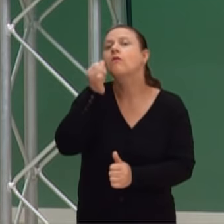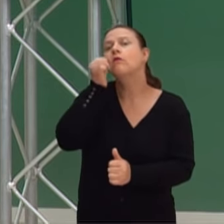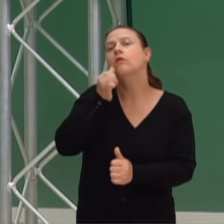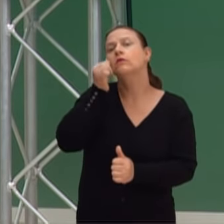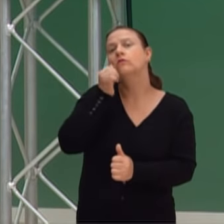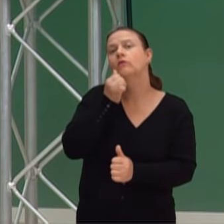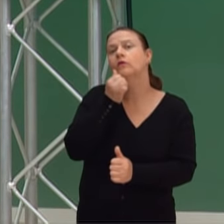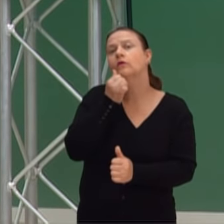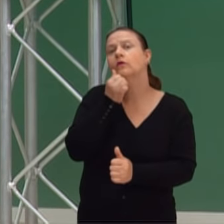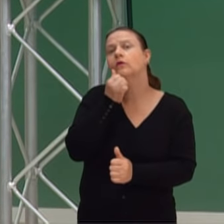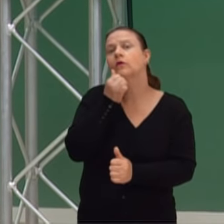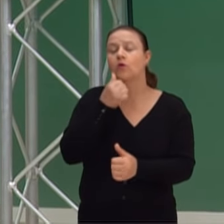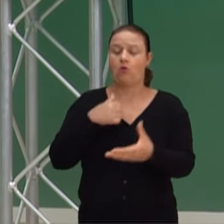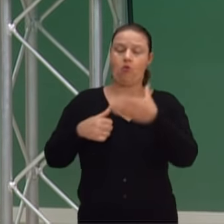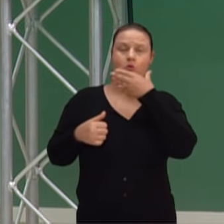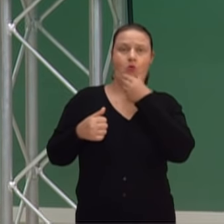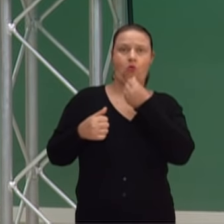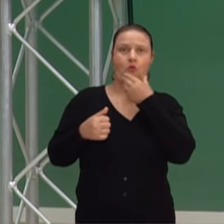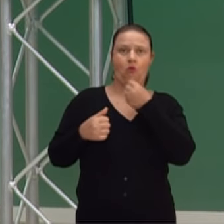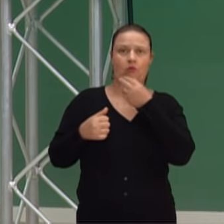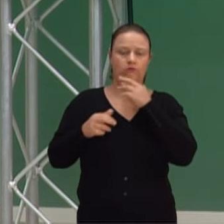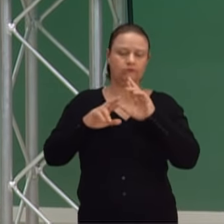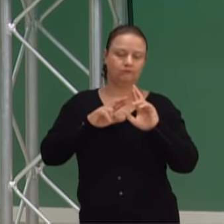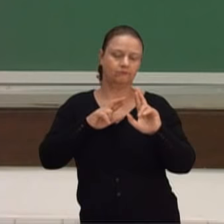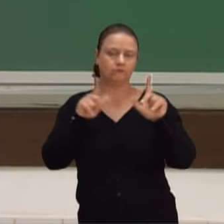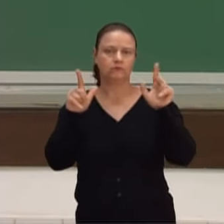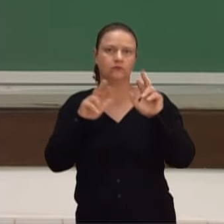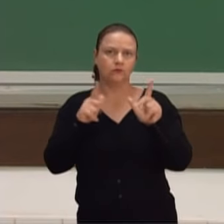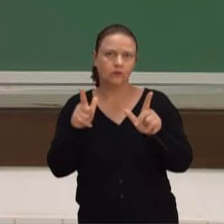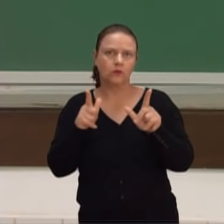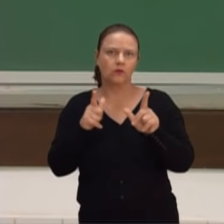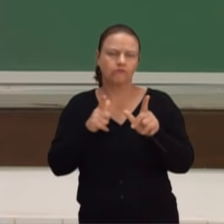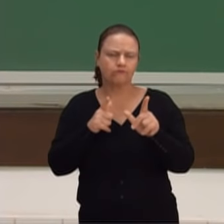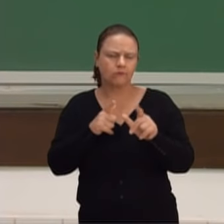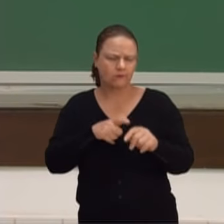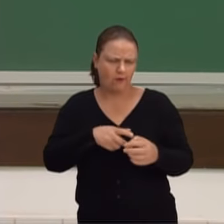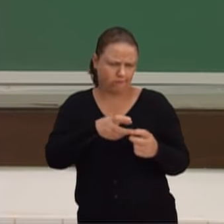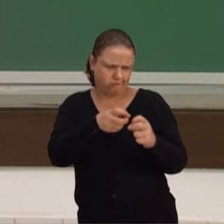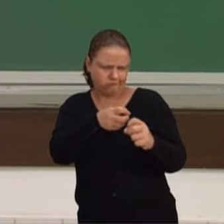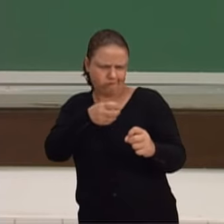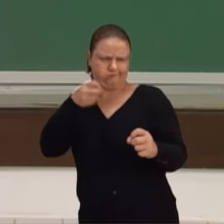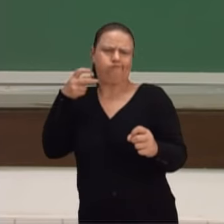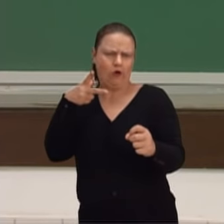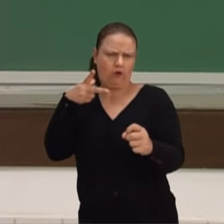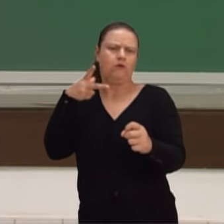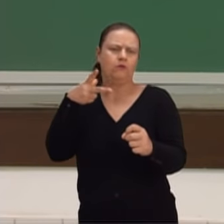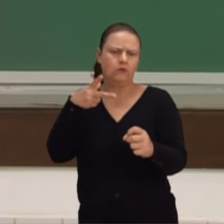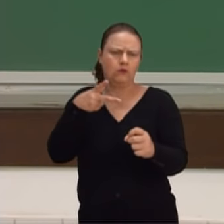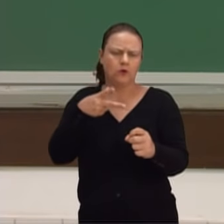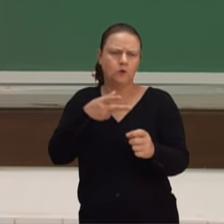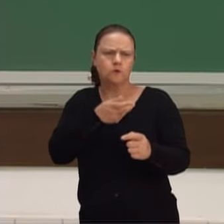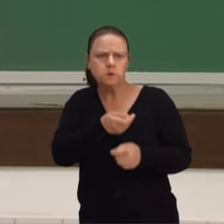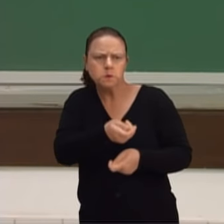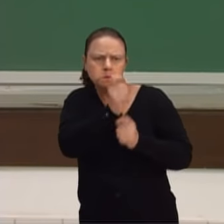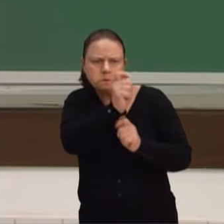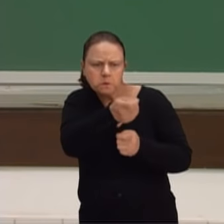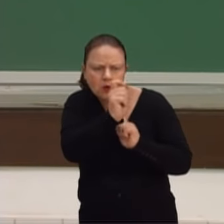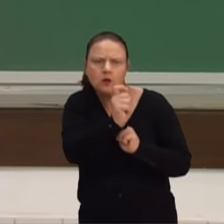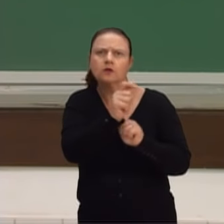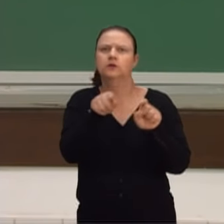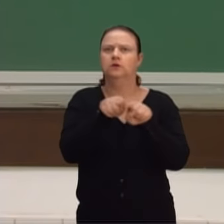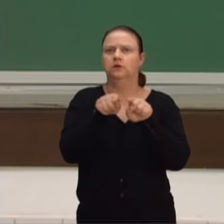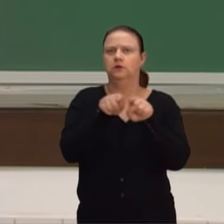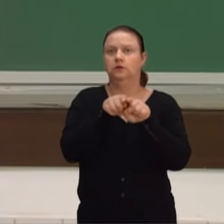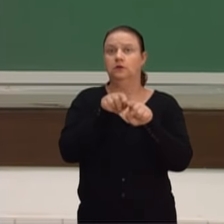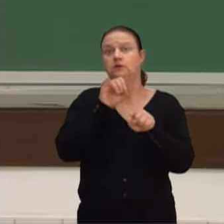Os homens trabalhavam em atividades de caça e de pesca. Então, quem trabalhava